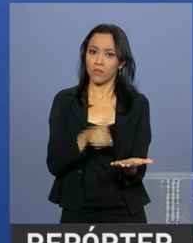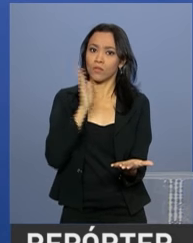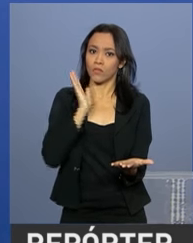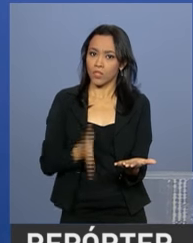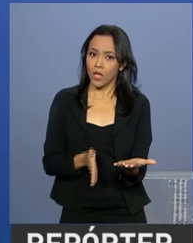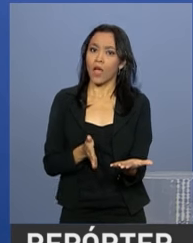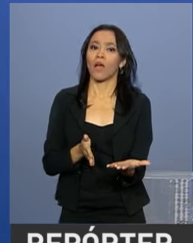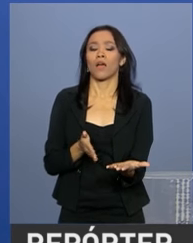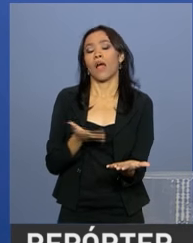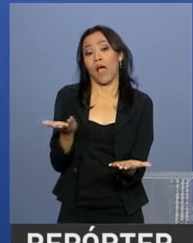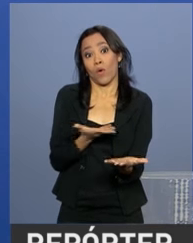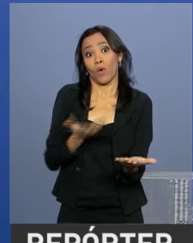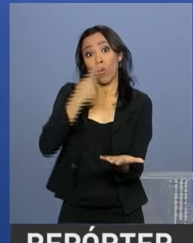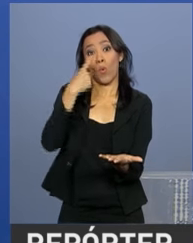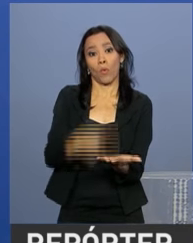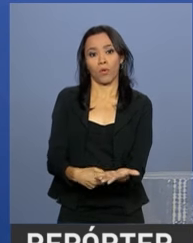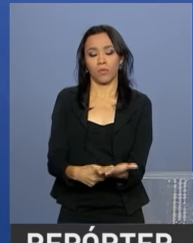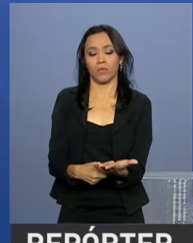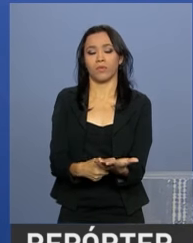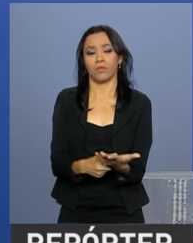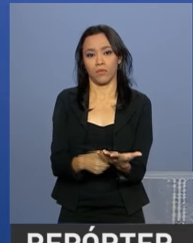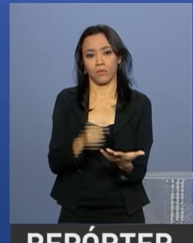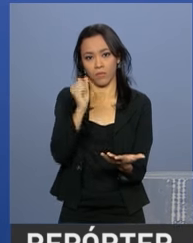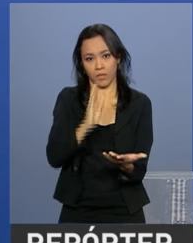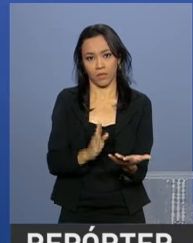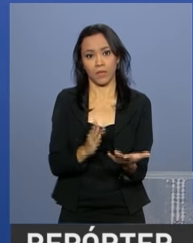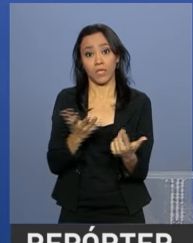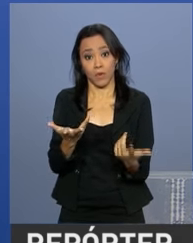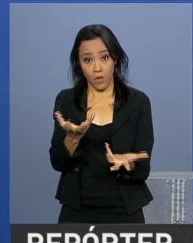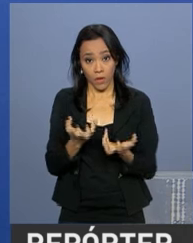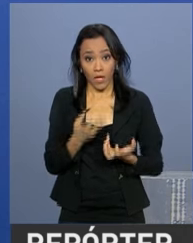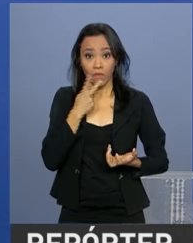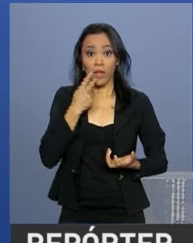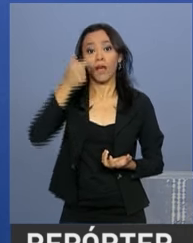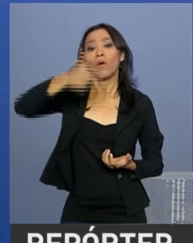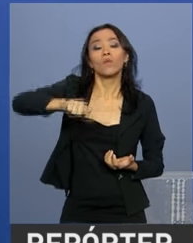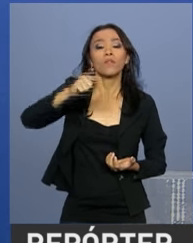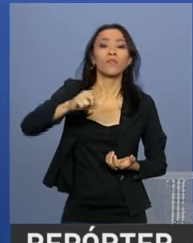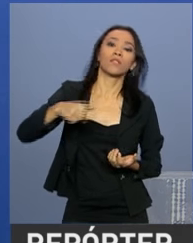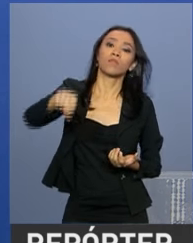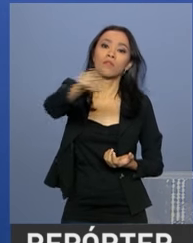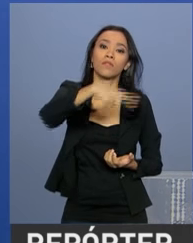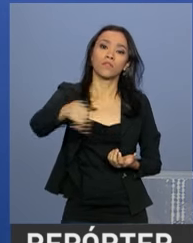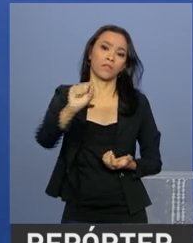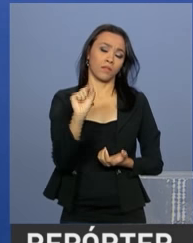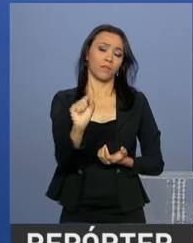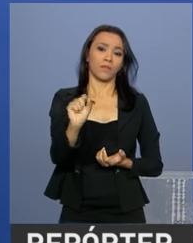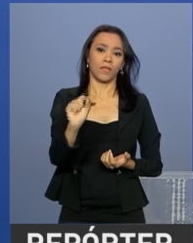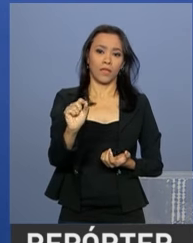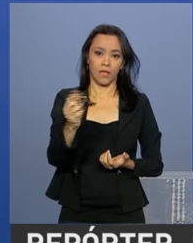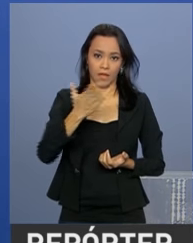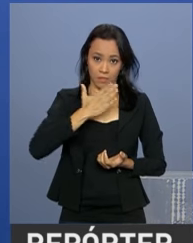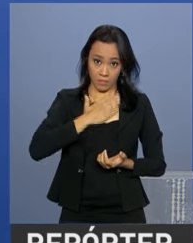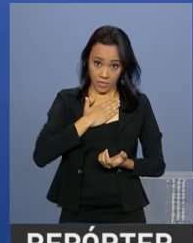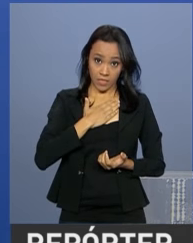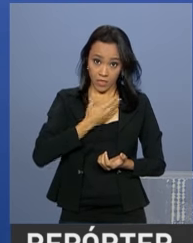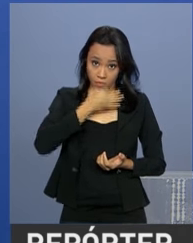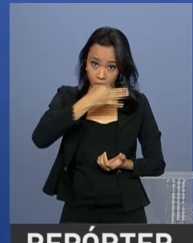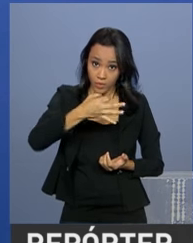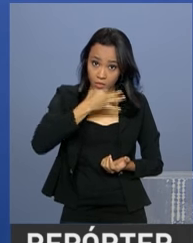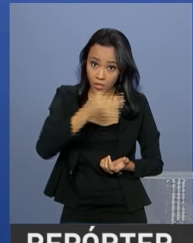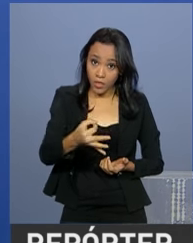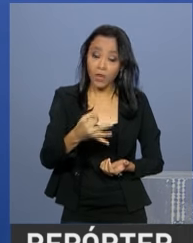ratificado, agora já é um compromisso oficial. E quero frisar mais uma vez, a minha posição